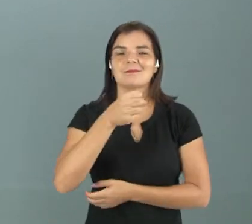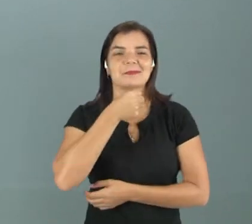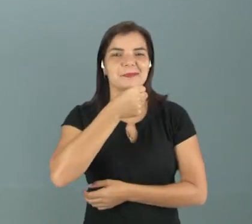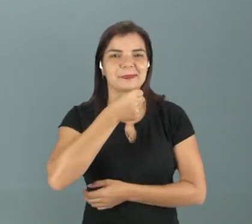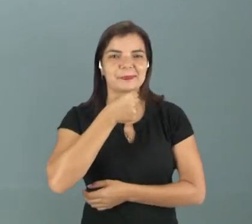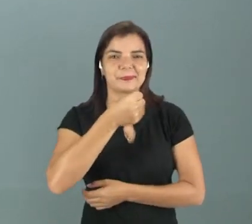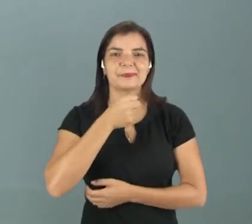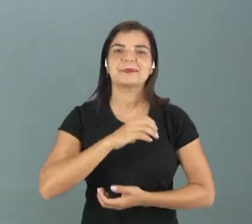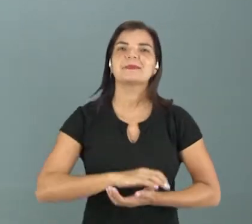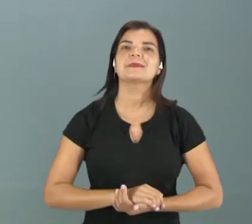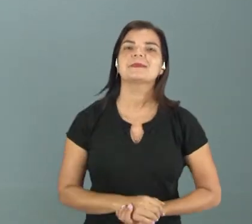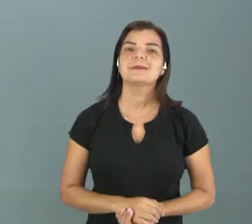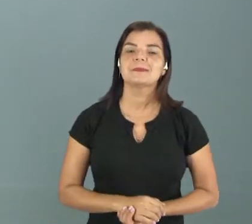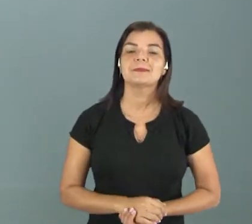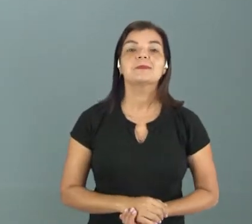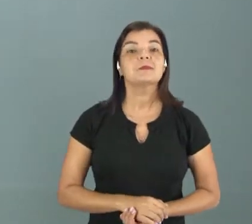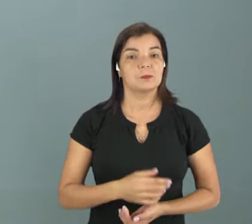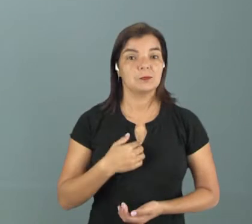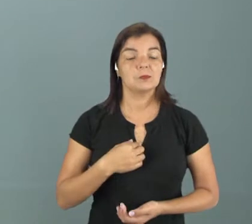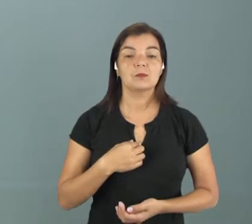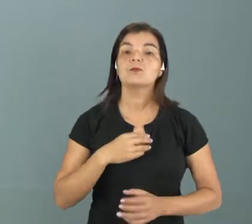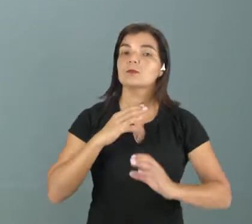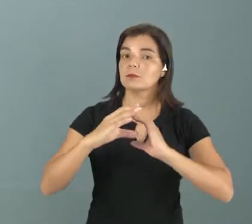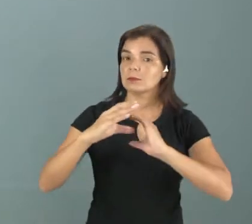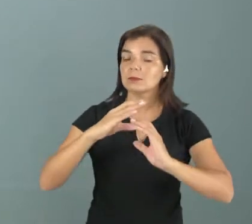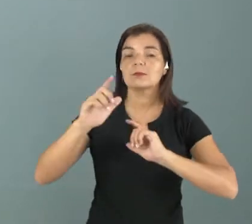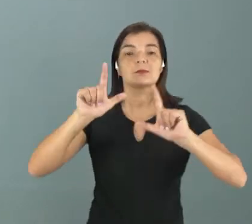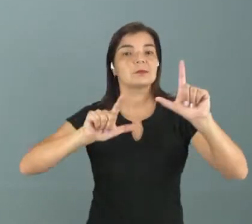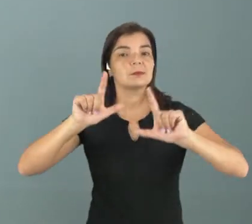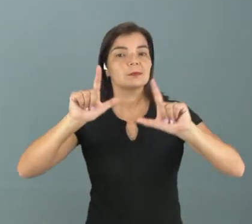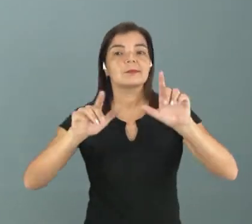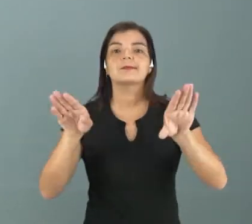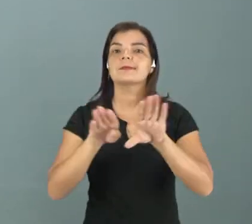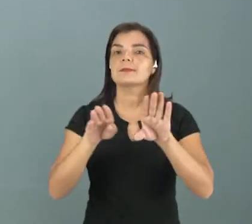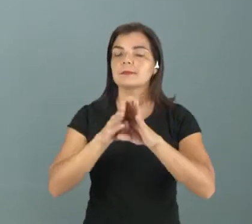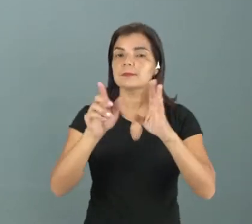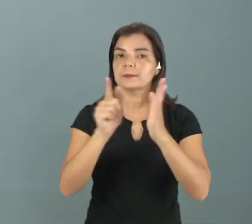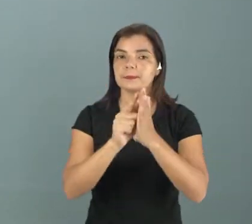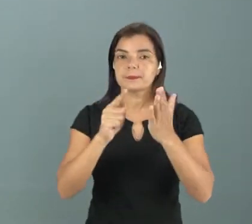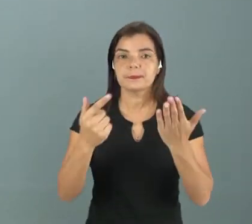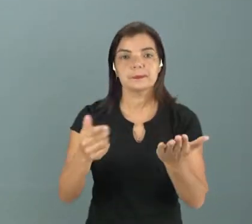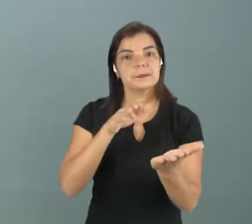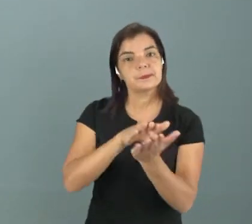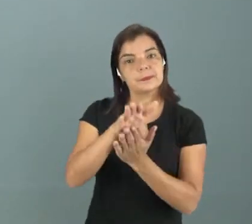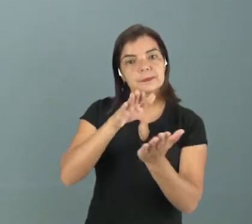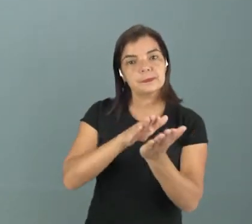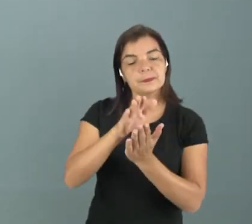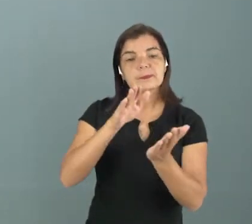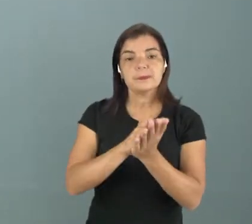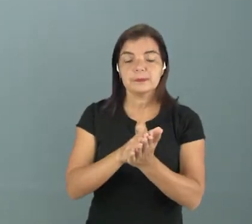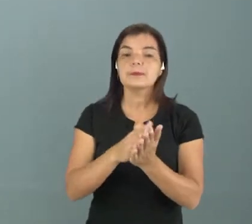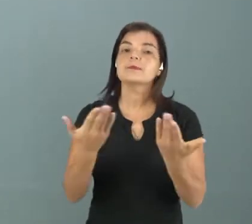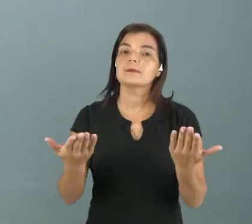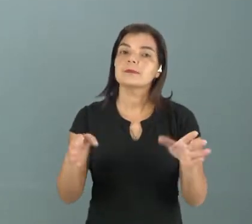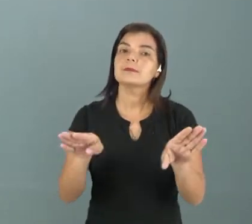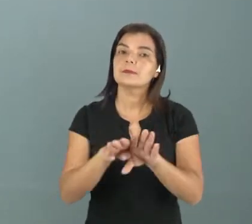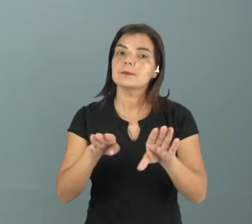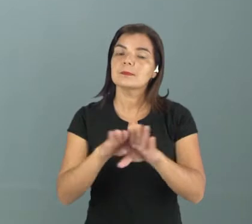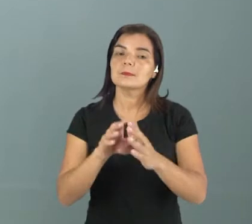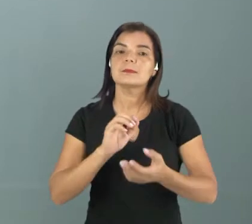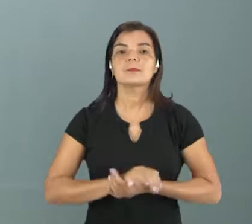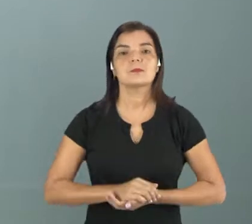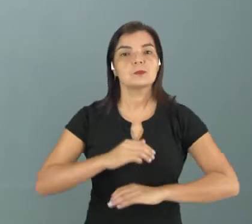reportagem, tá? Usado muito nos meios de comunicação de televisão, mas também no jornal, impresso e aquele televisivo que a gente